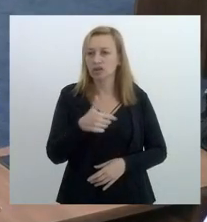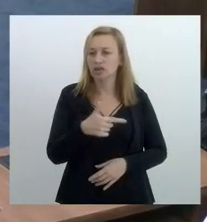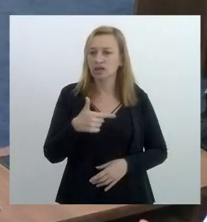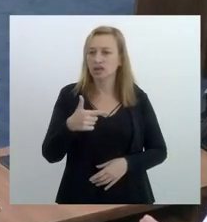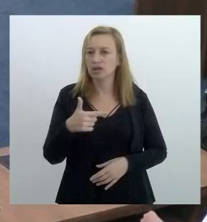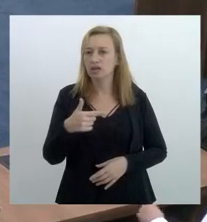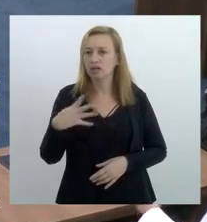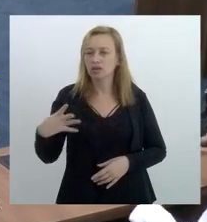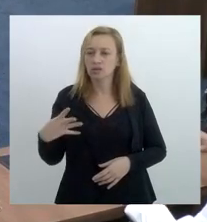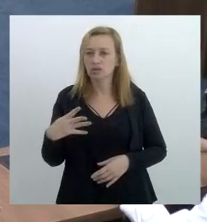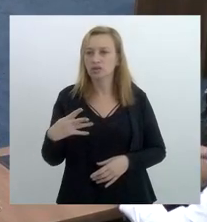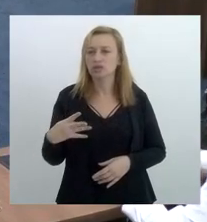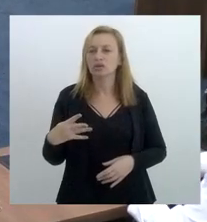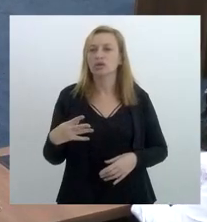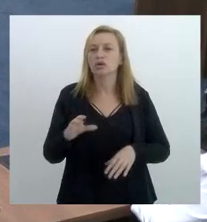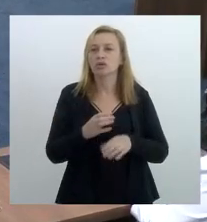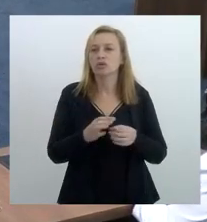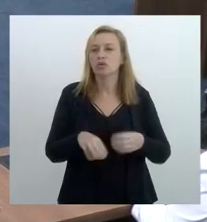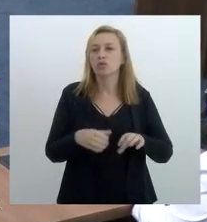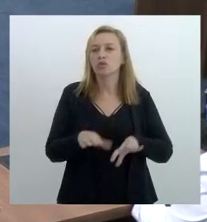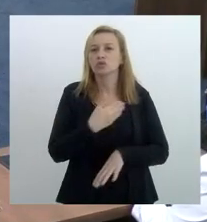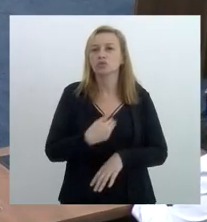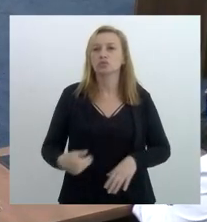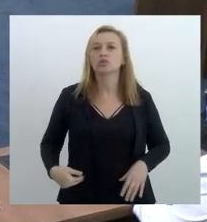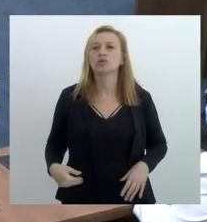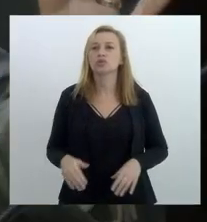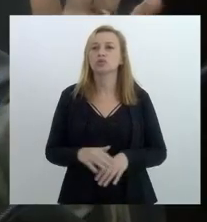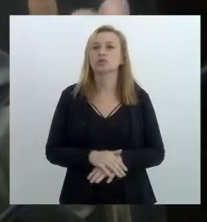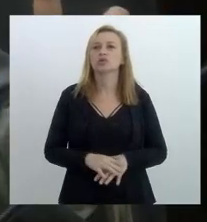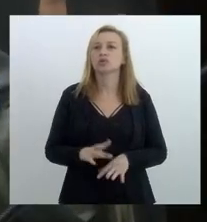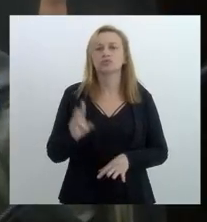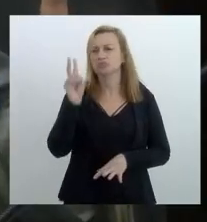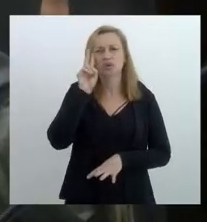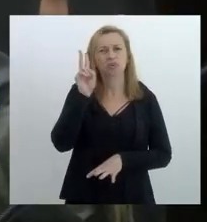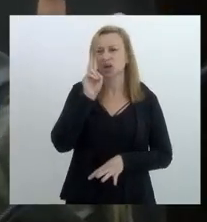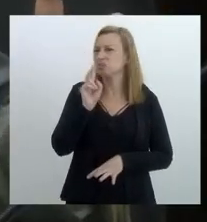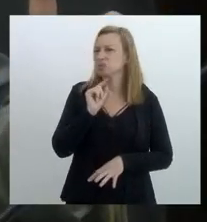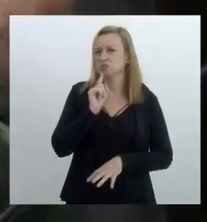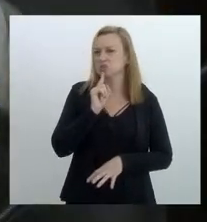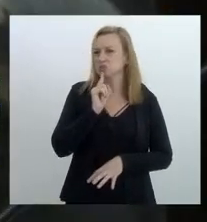fiscais. O do concurso público é que eu não me lembro.